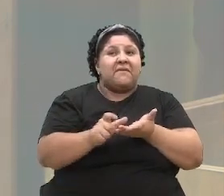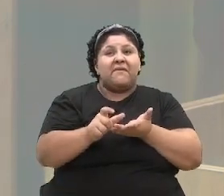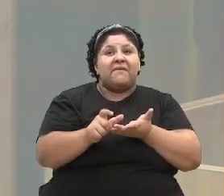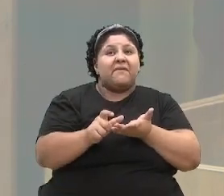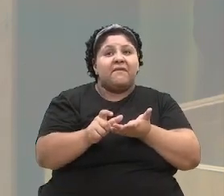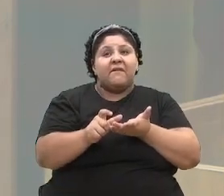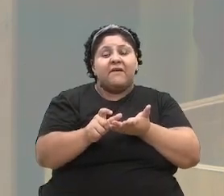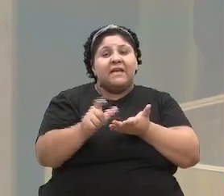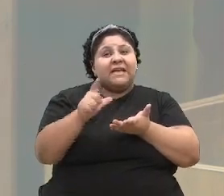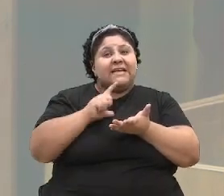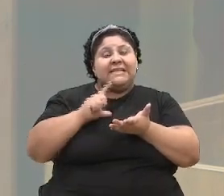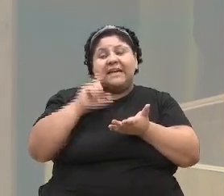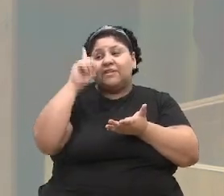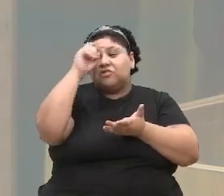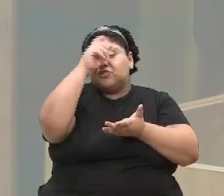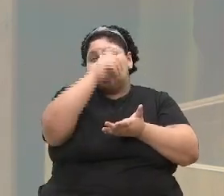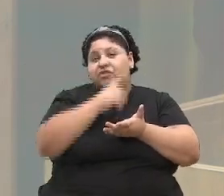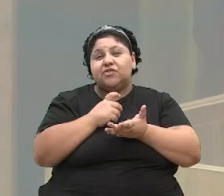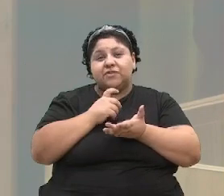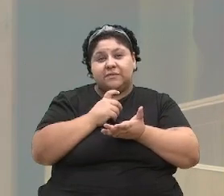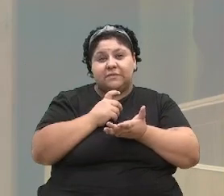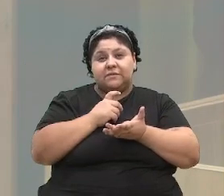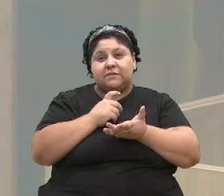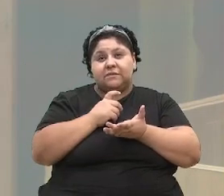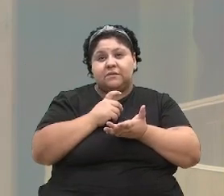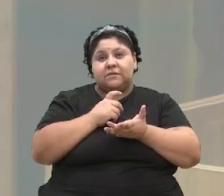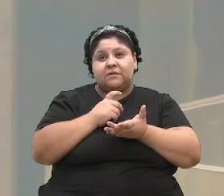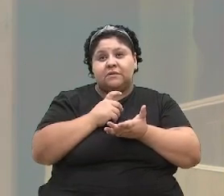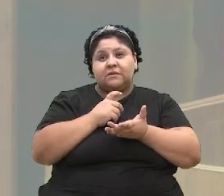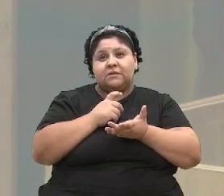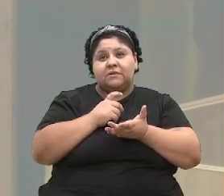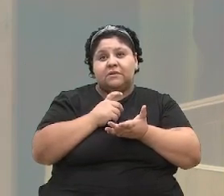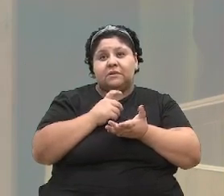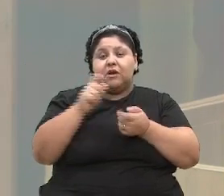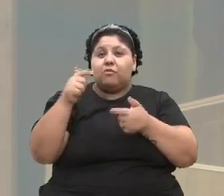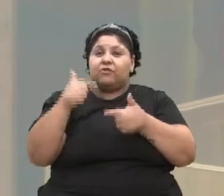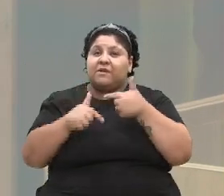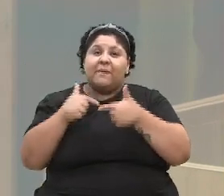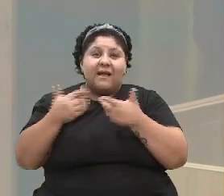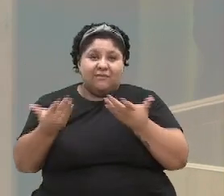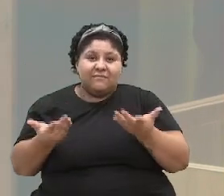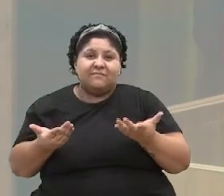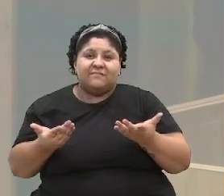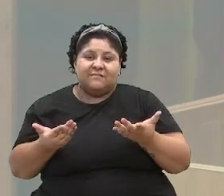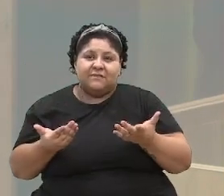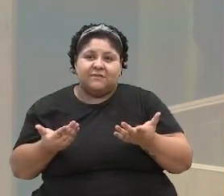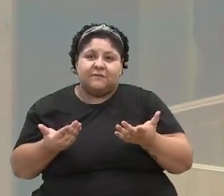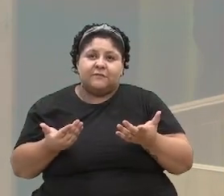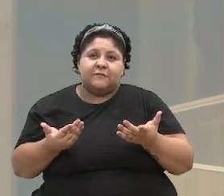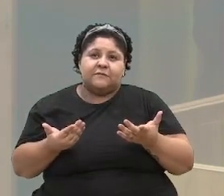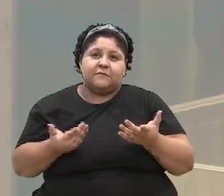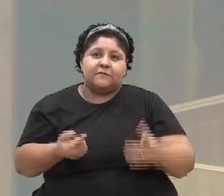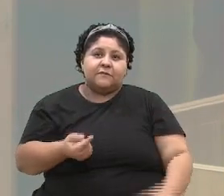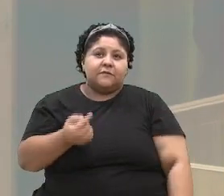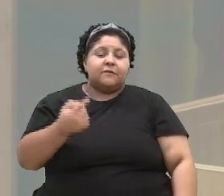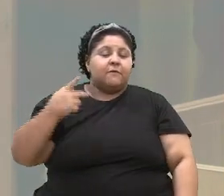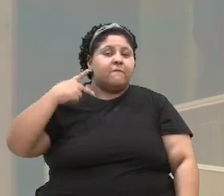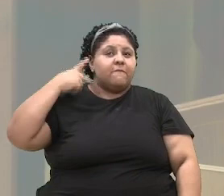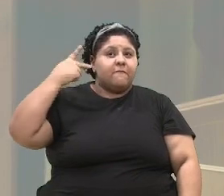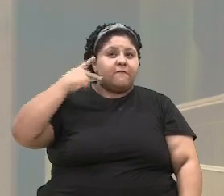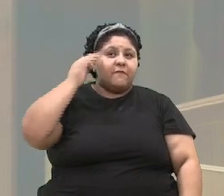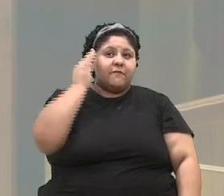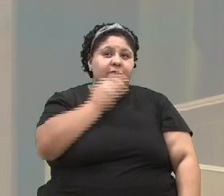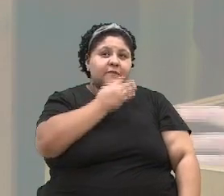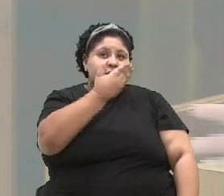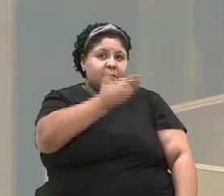demonstram dificuldade para aquilo que ocupam. E isso é uma delas. Vereadora Tati, minha amiga